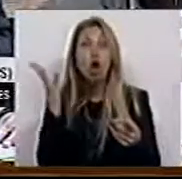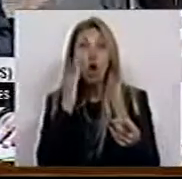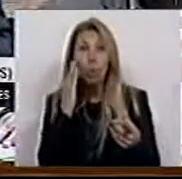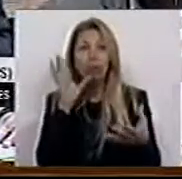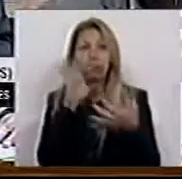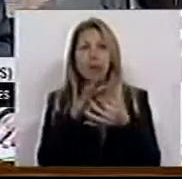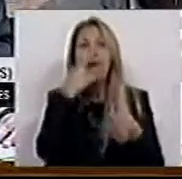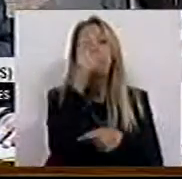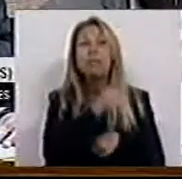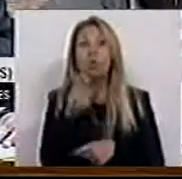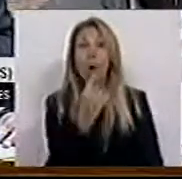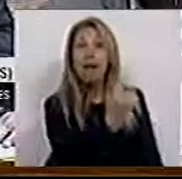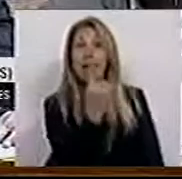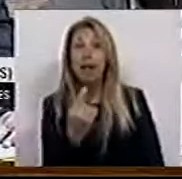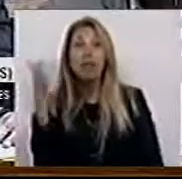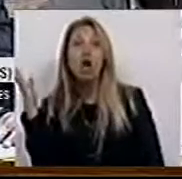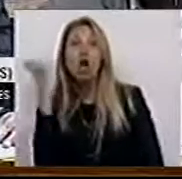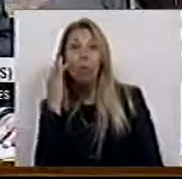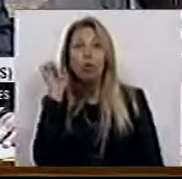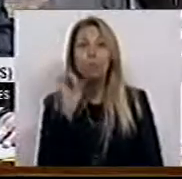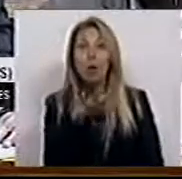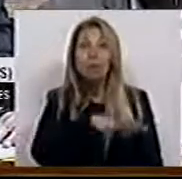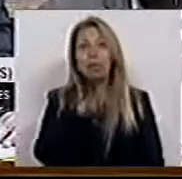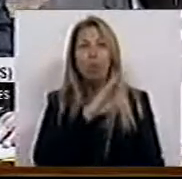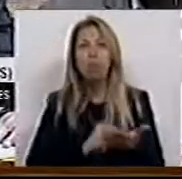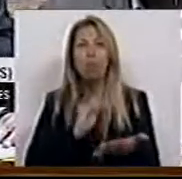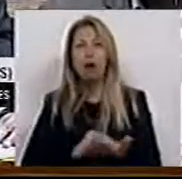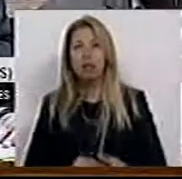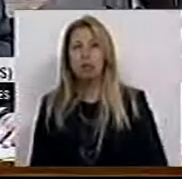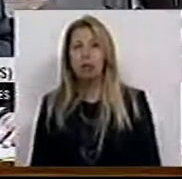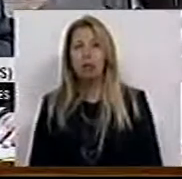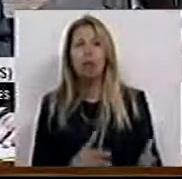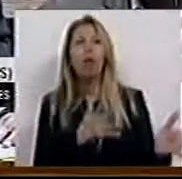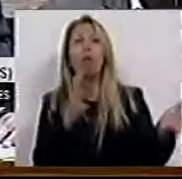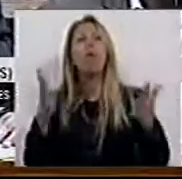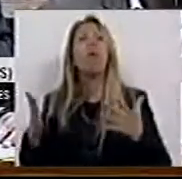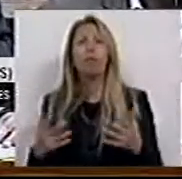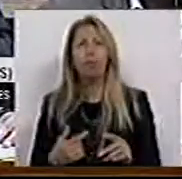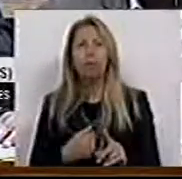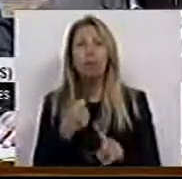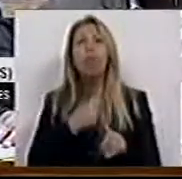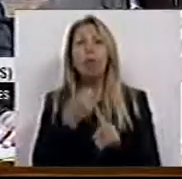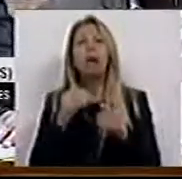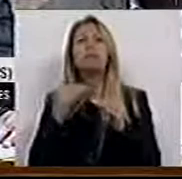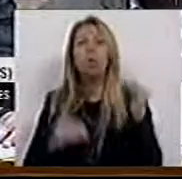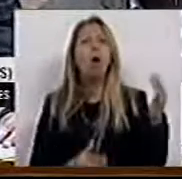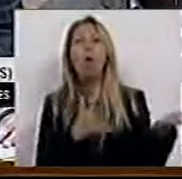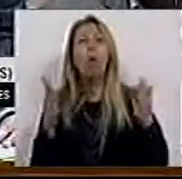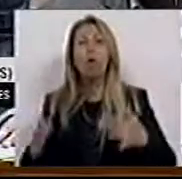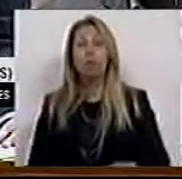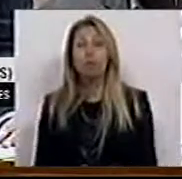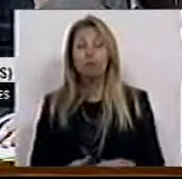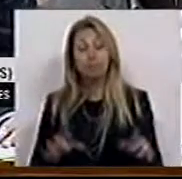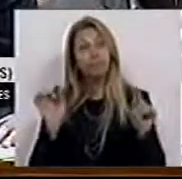número representa uma situação de pobreza. Onde está o combate à desigualdade? E